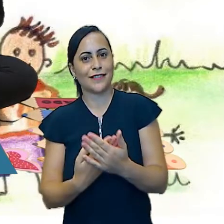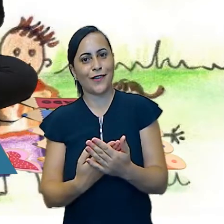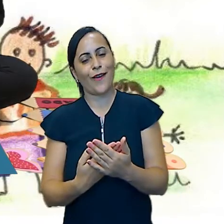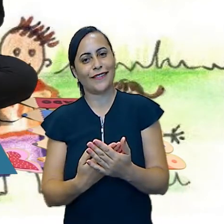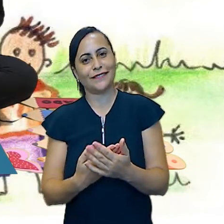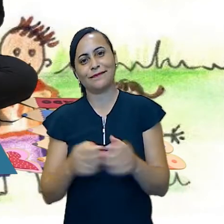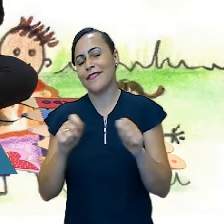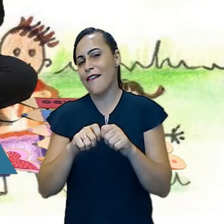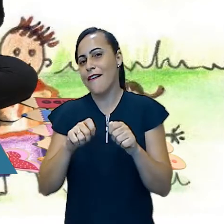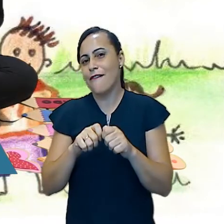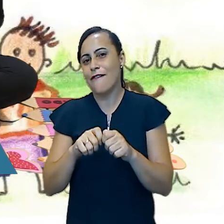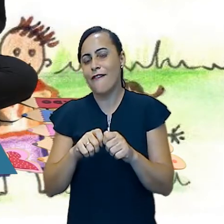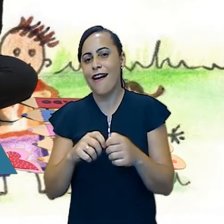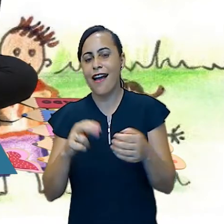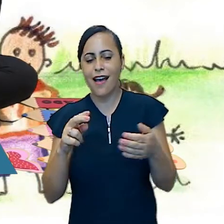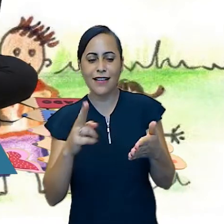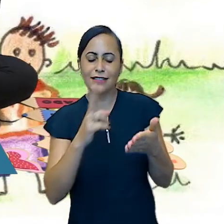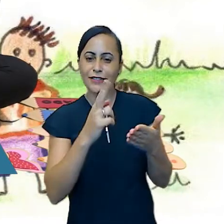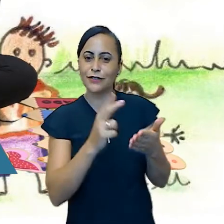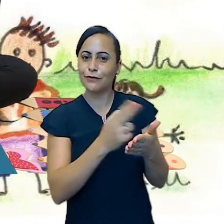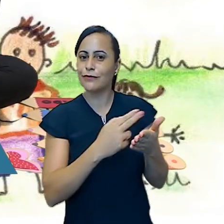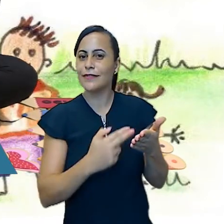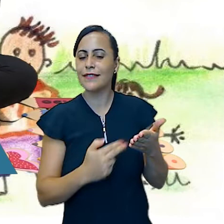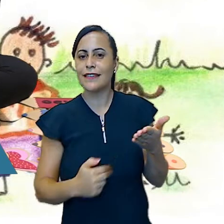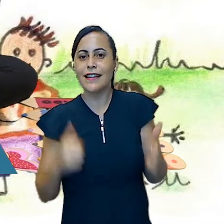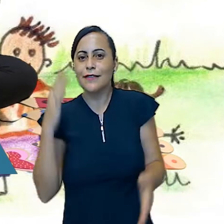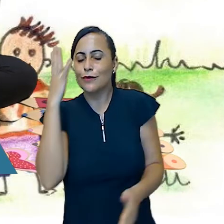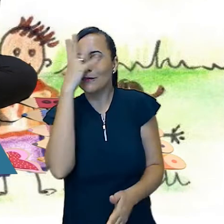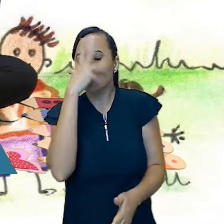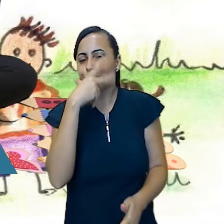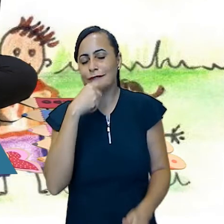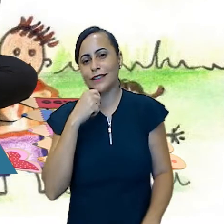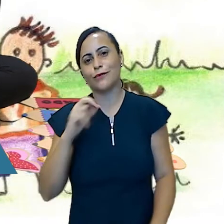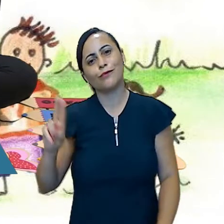usando toda a imaginação e criatividade. Ok?